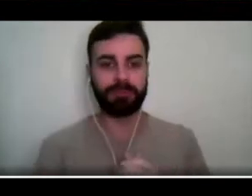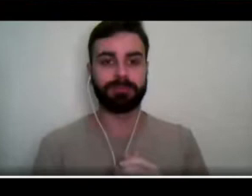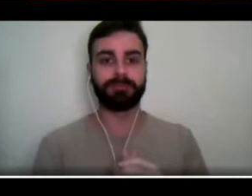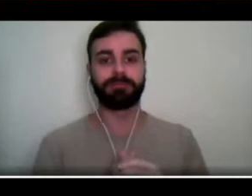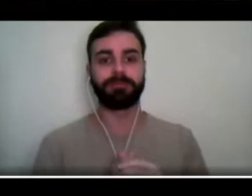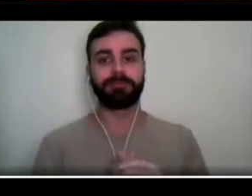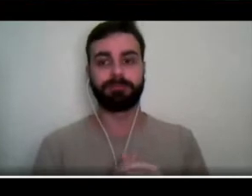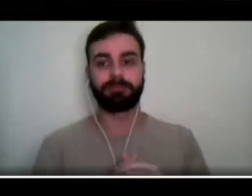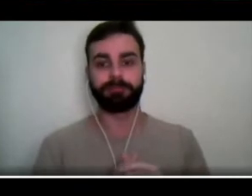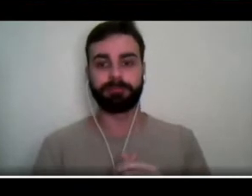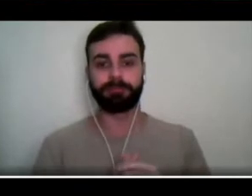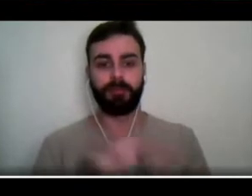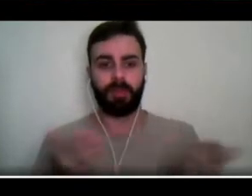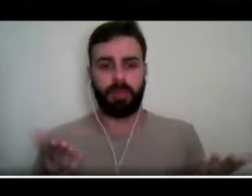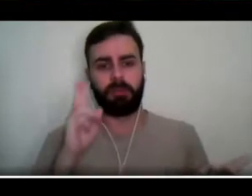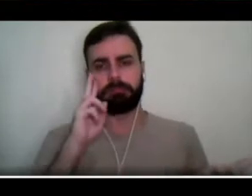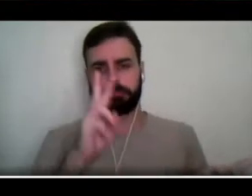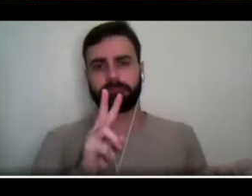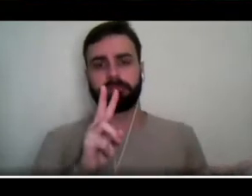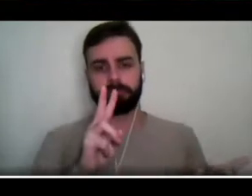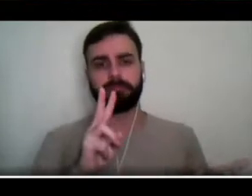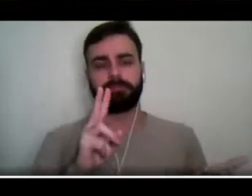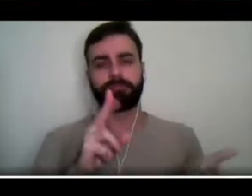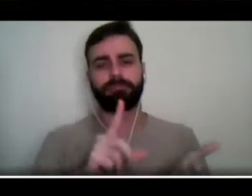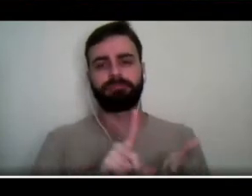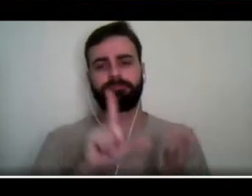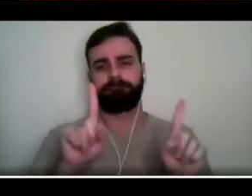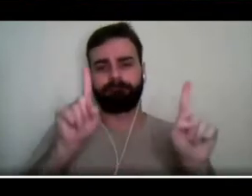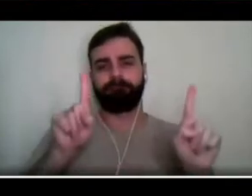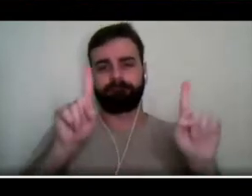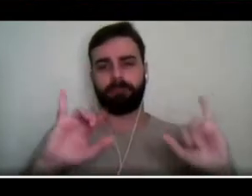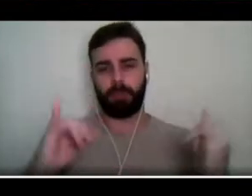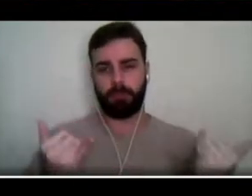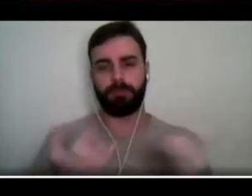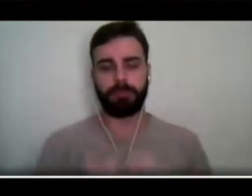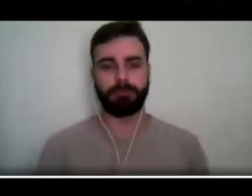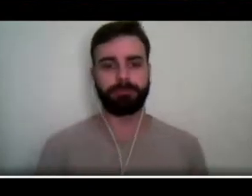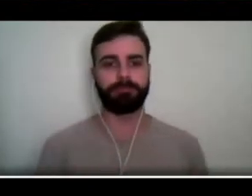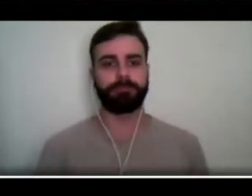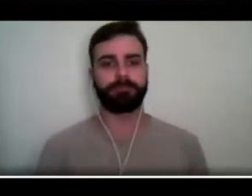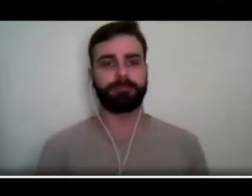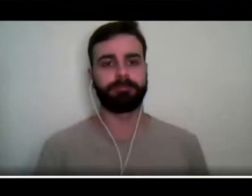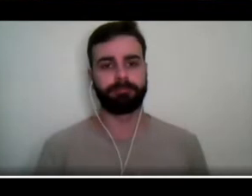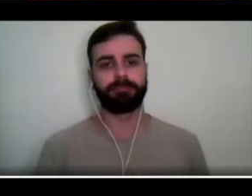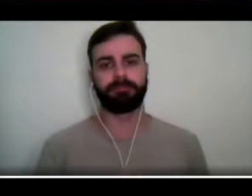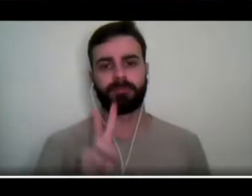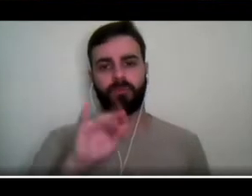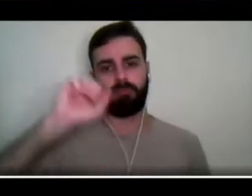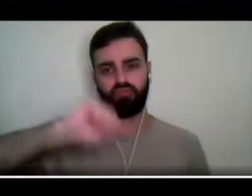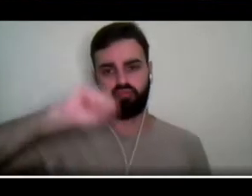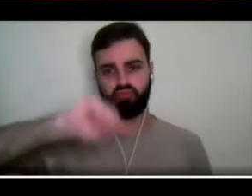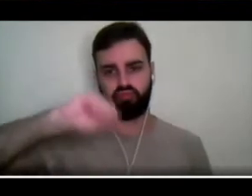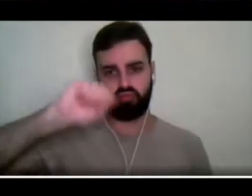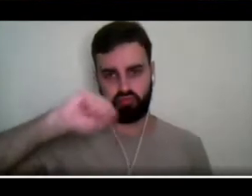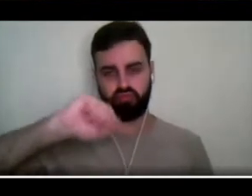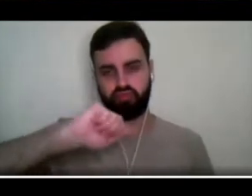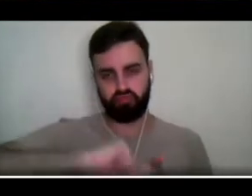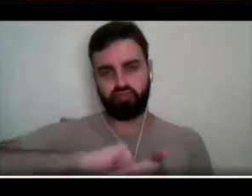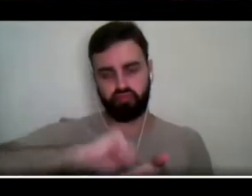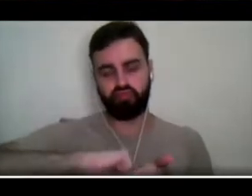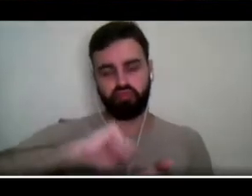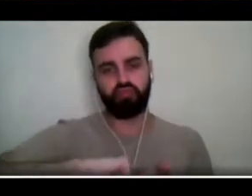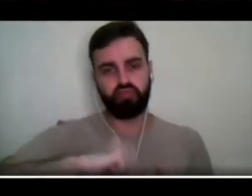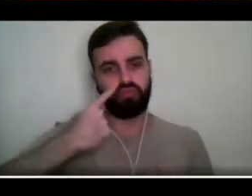o exemplo que eu vou dar, vou fazer aqui em cima, que tem mais espaço. Deixa eu apagar esse aqui, que eu já sei o que eu vou